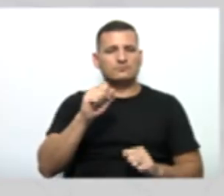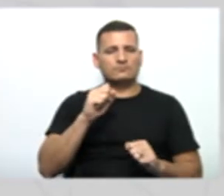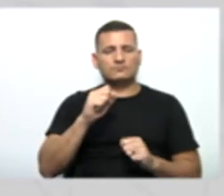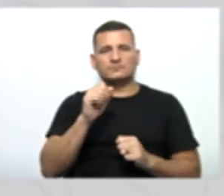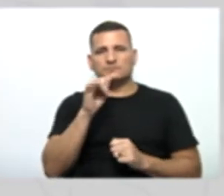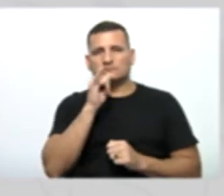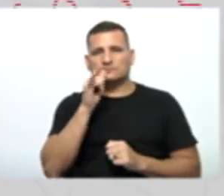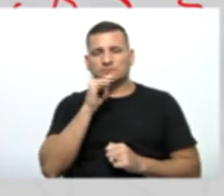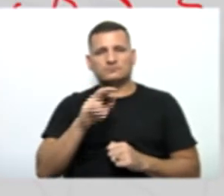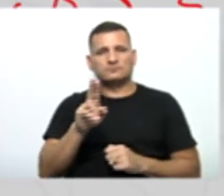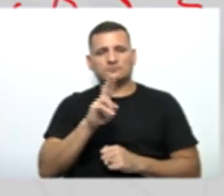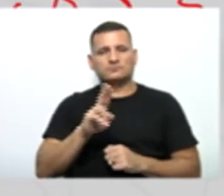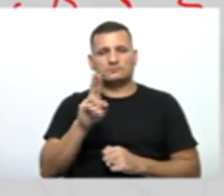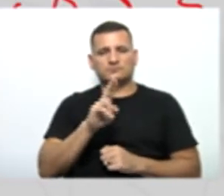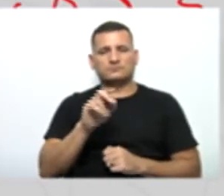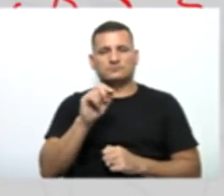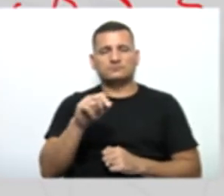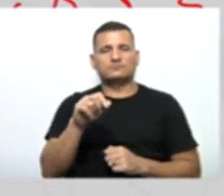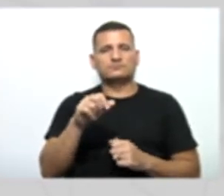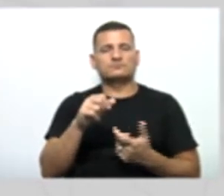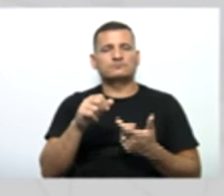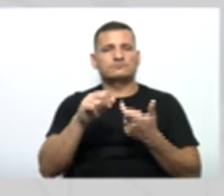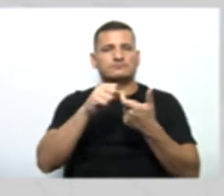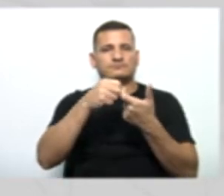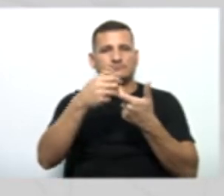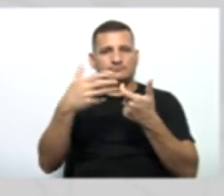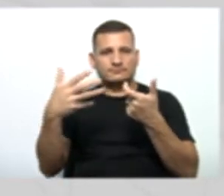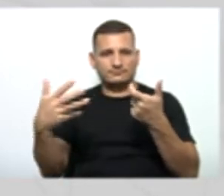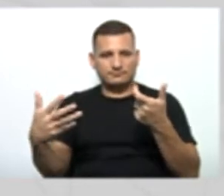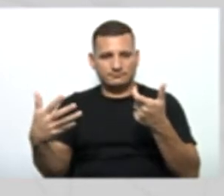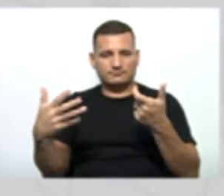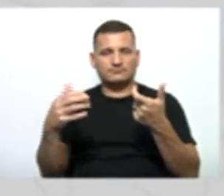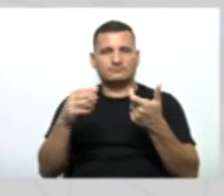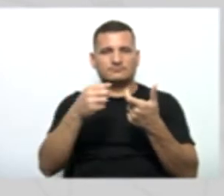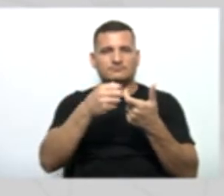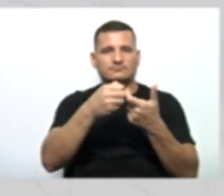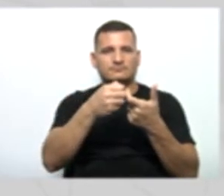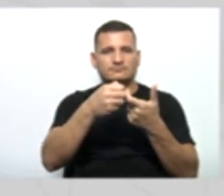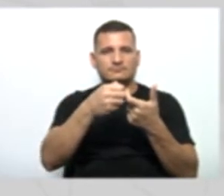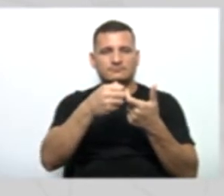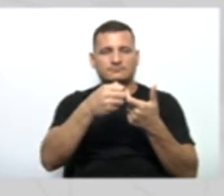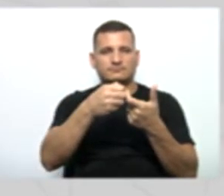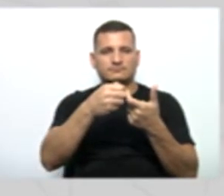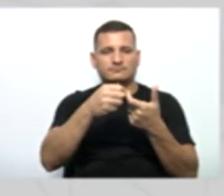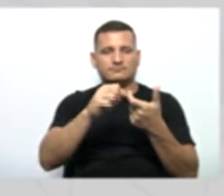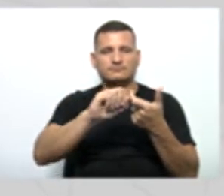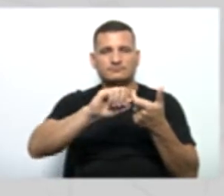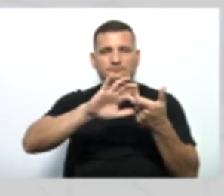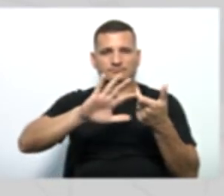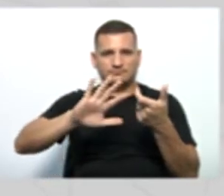cá, ó, para extensão. Ó. Quem lembra? Ó, a extensão é essa.